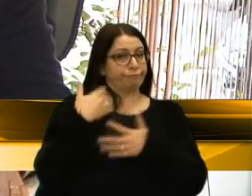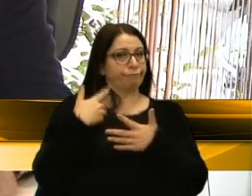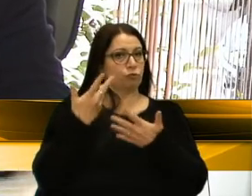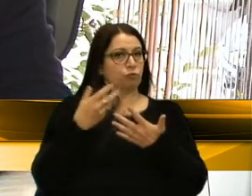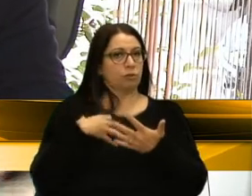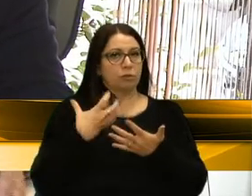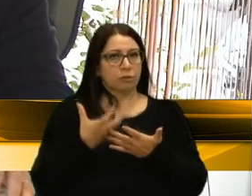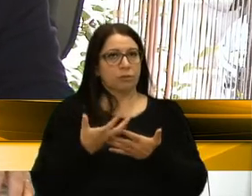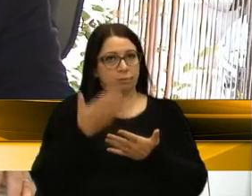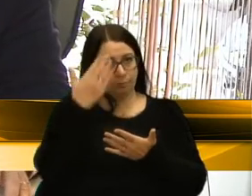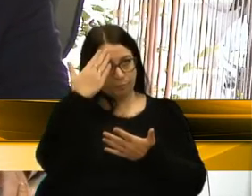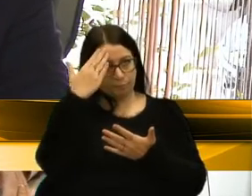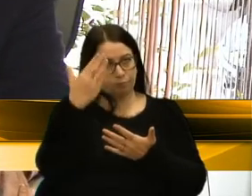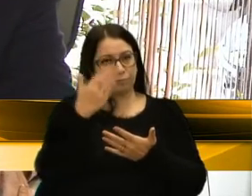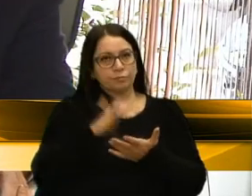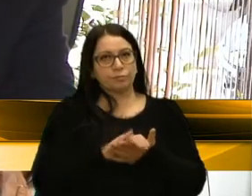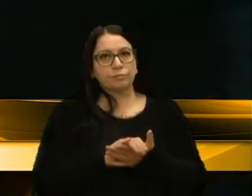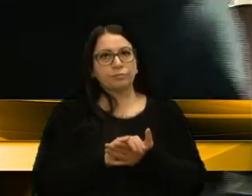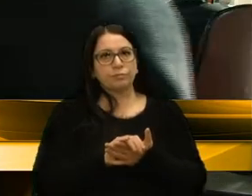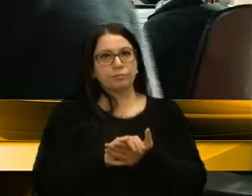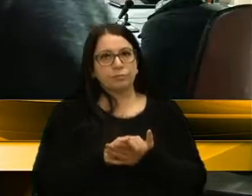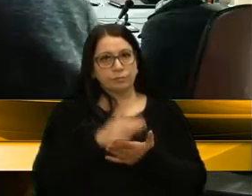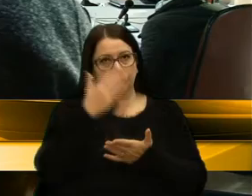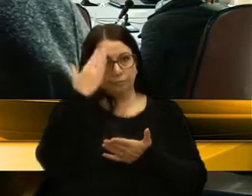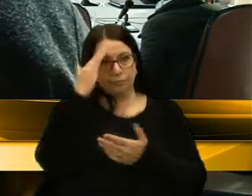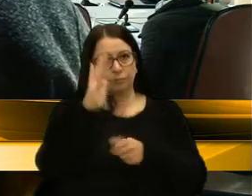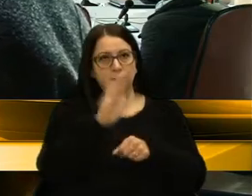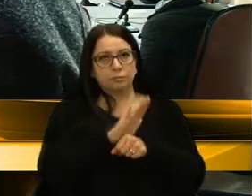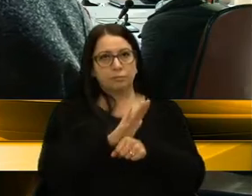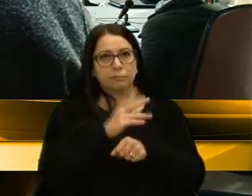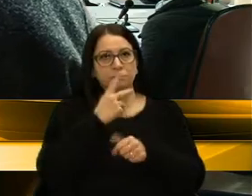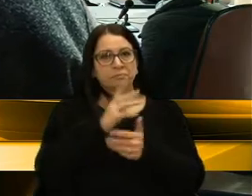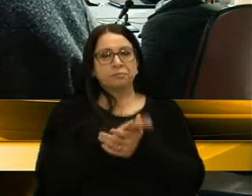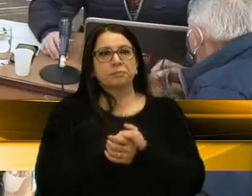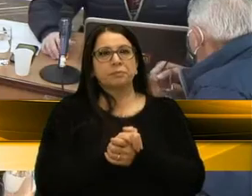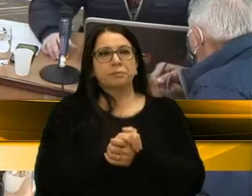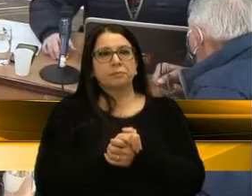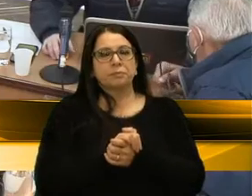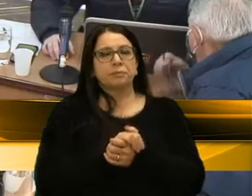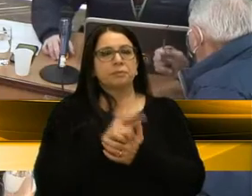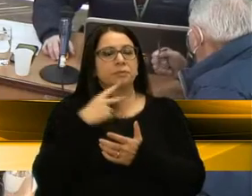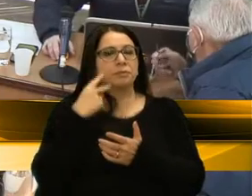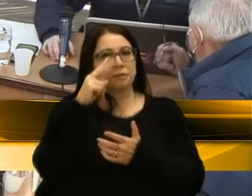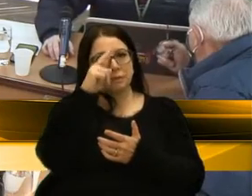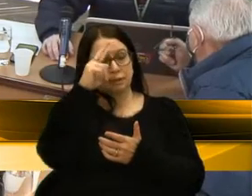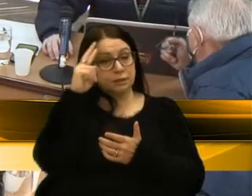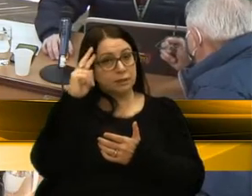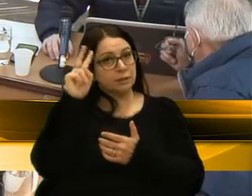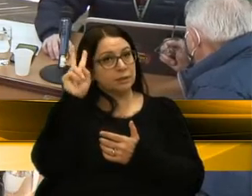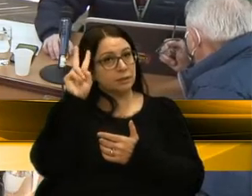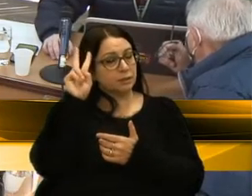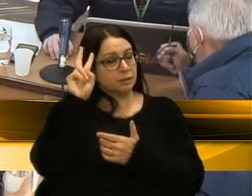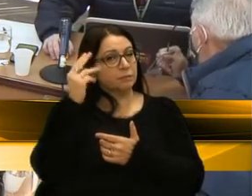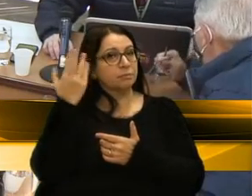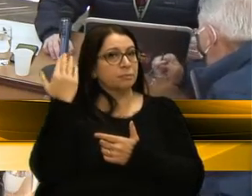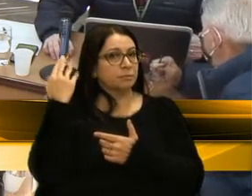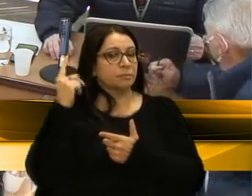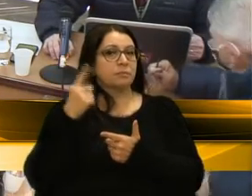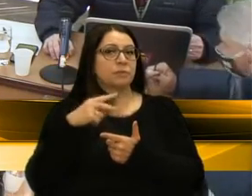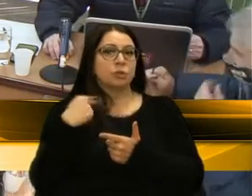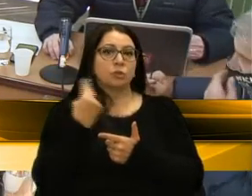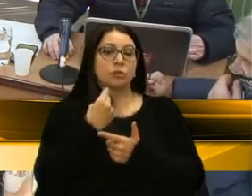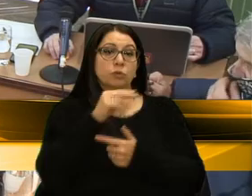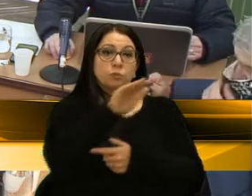ali. Obrigado pela oportunidade. Obrigada pela contribuição, vereador Velocino. Eu lembro de uma ocasião que nós